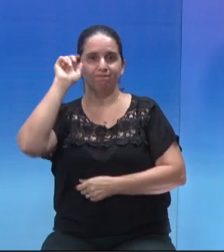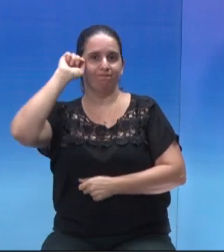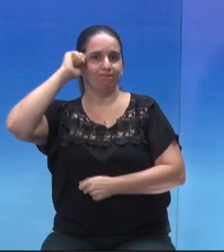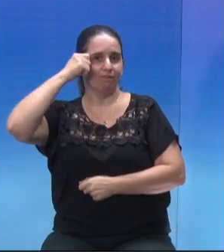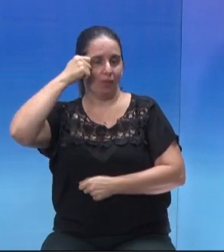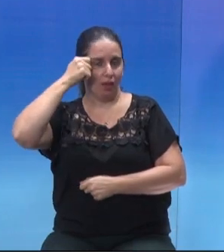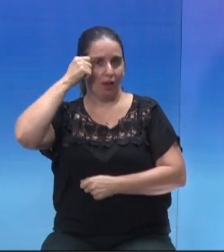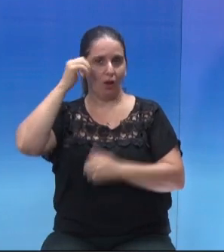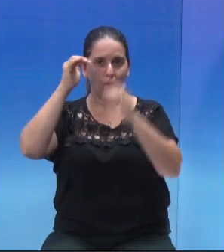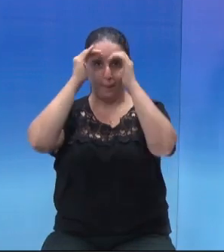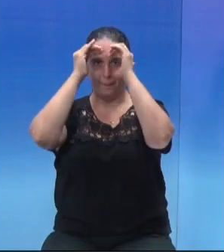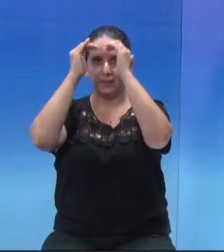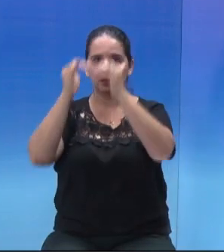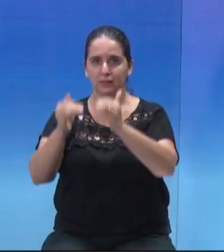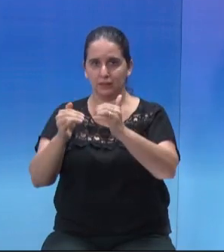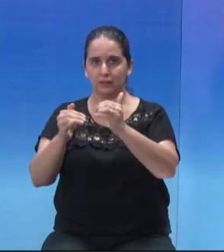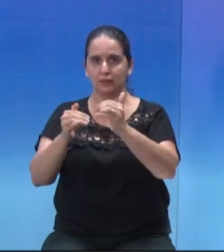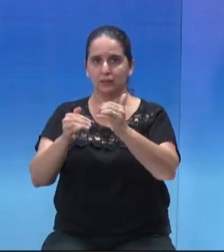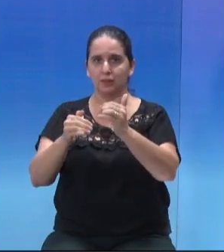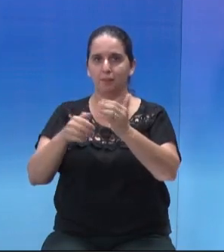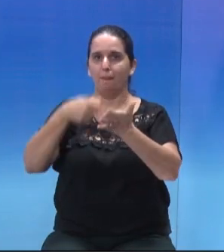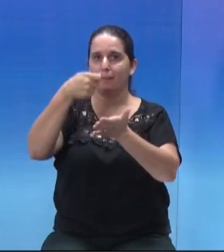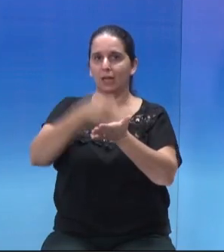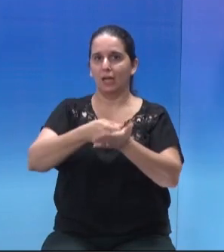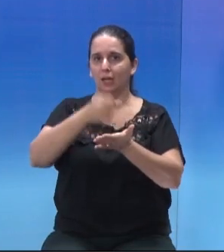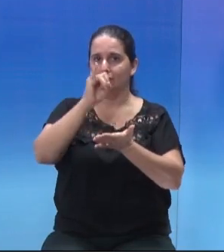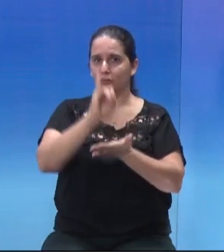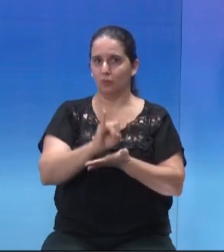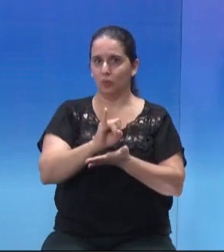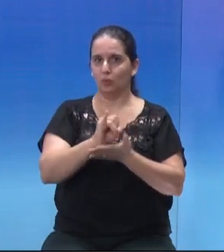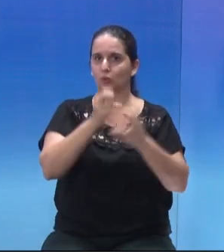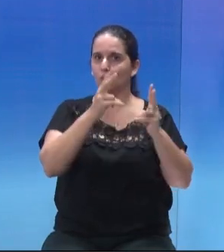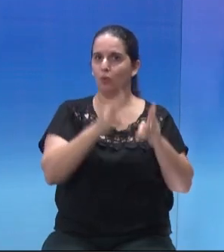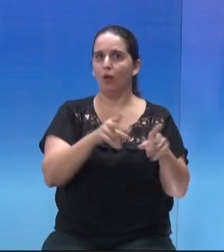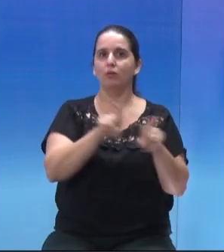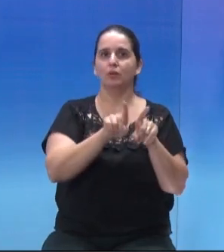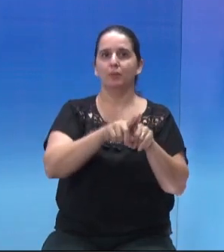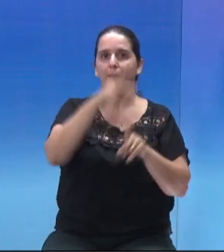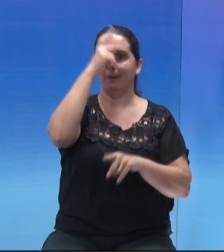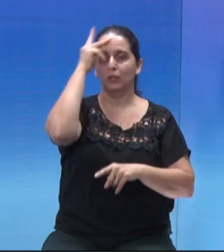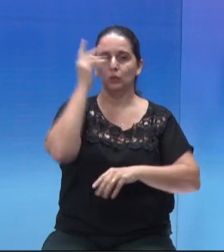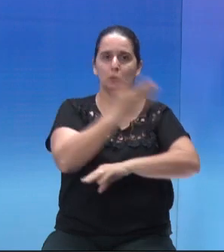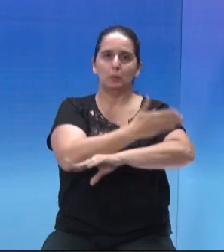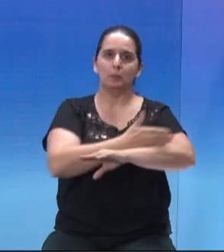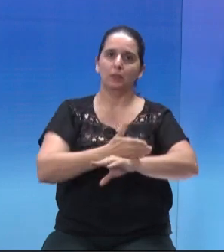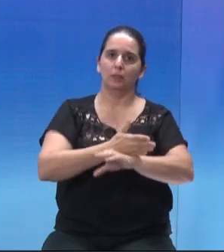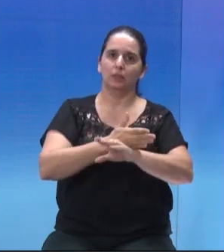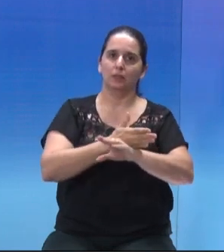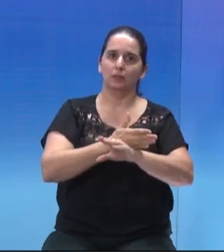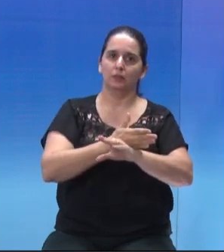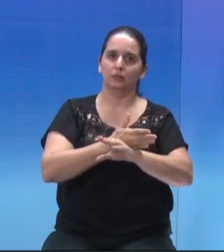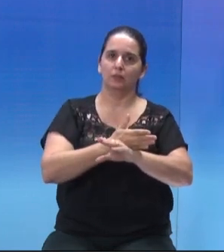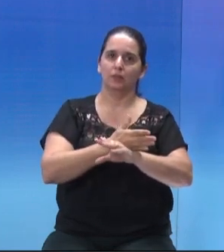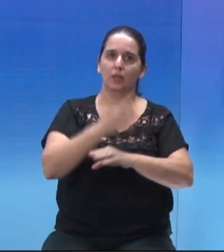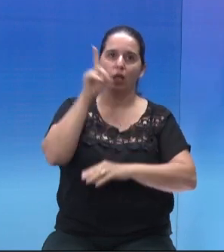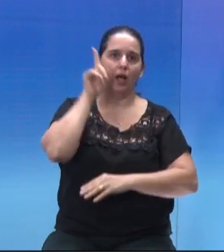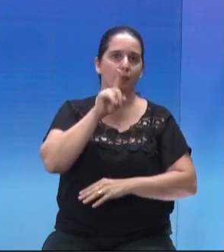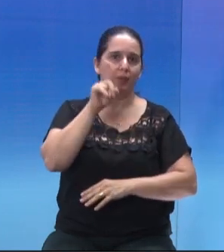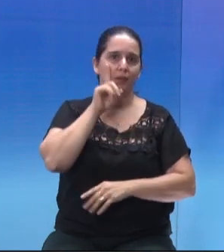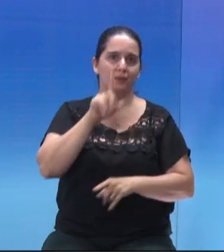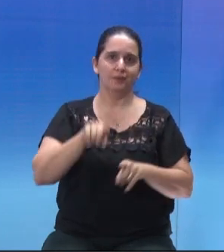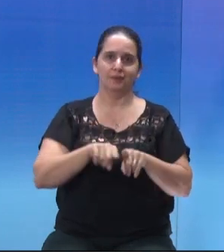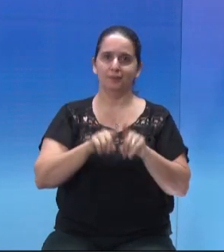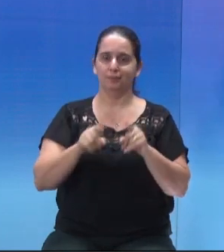com seus deveres. Eles pagavam imposto assim como os brancos americanos. Mas os direitos civis, eles